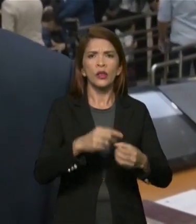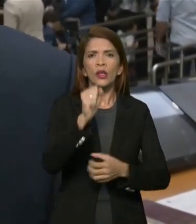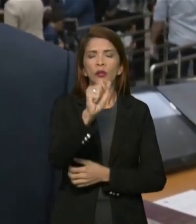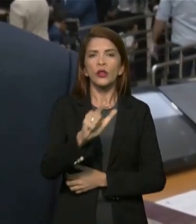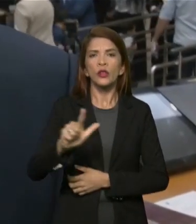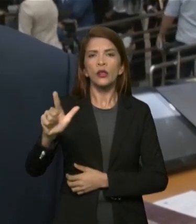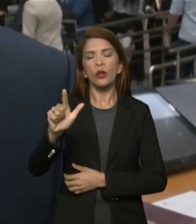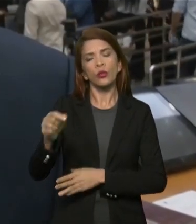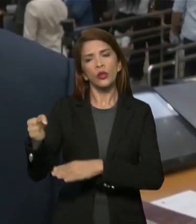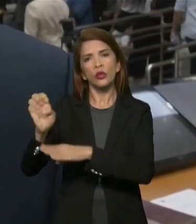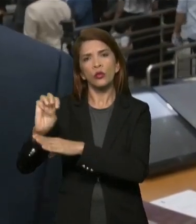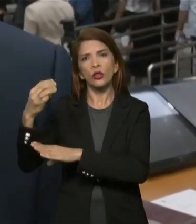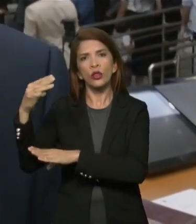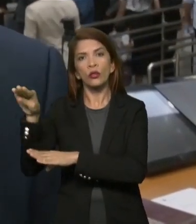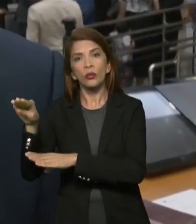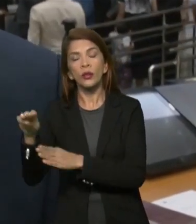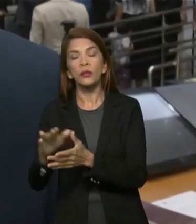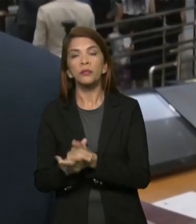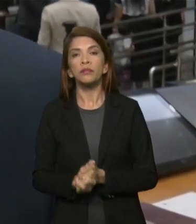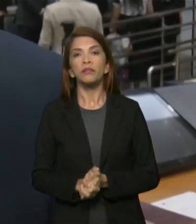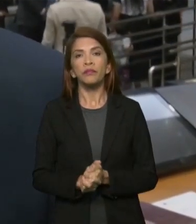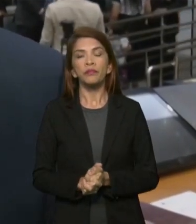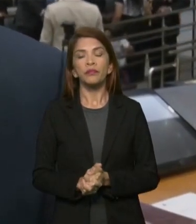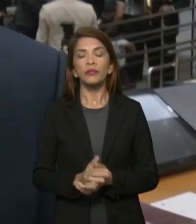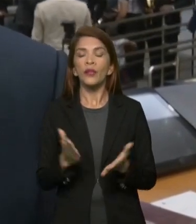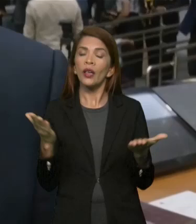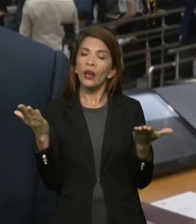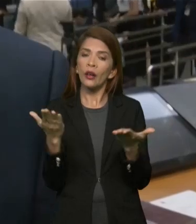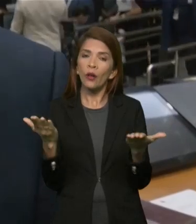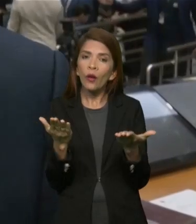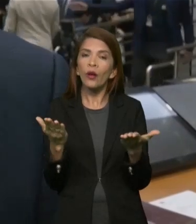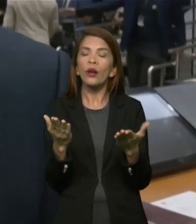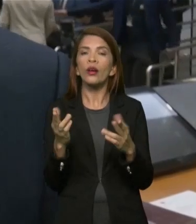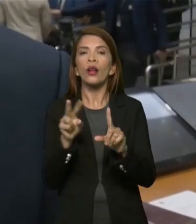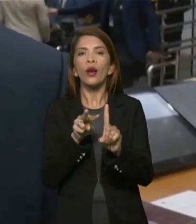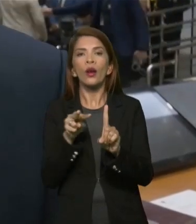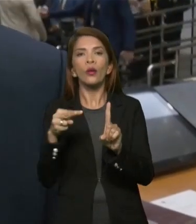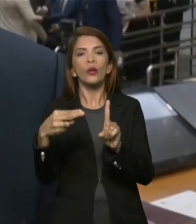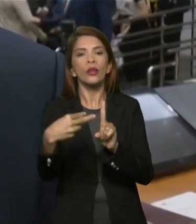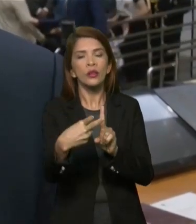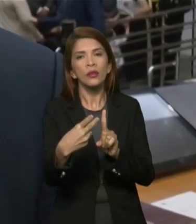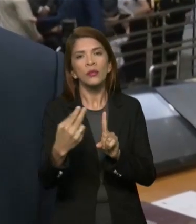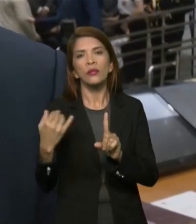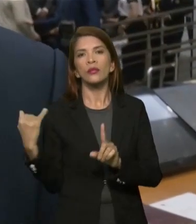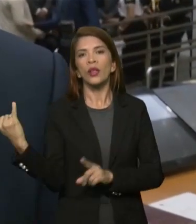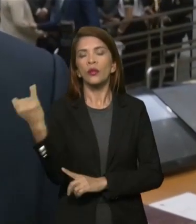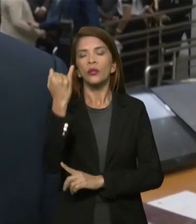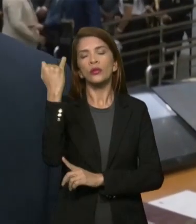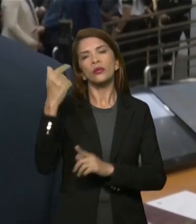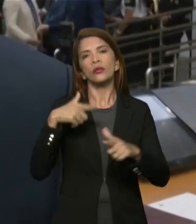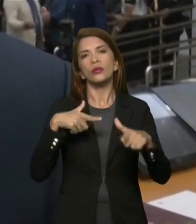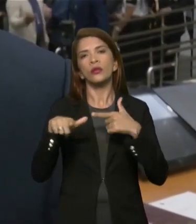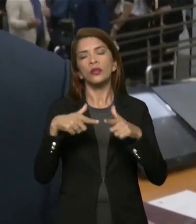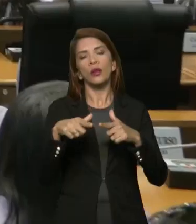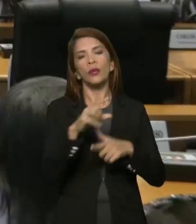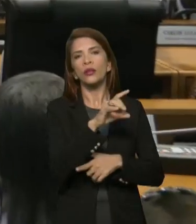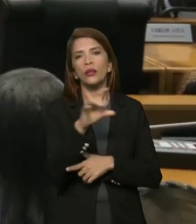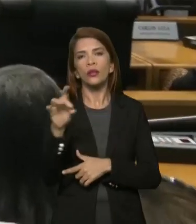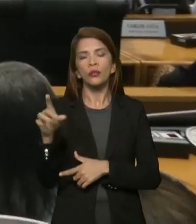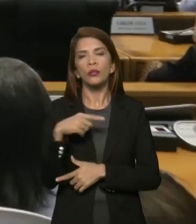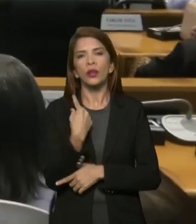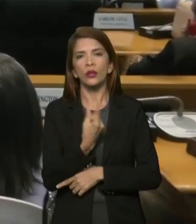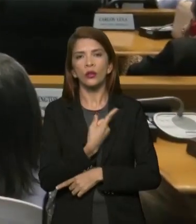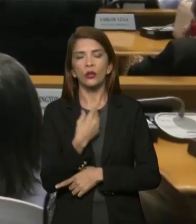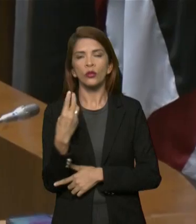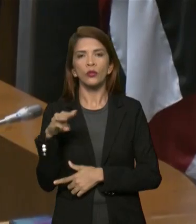nosso estado. E o que se faz nesse momento é o reconhecimento e da importância que o trabalho deles tem para todos nós do Maranhão. Durante